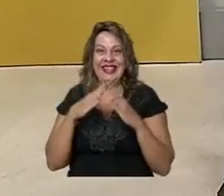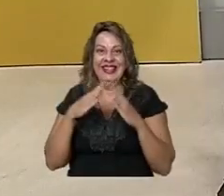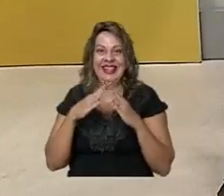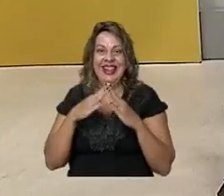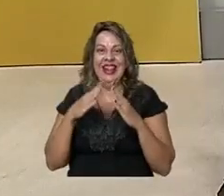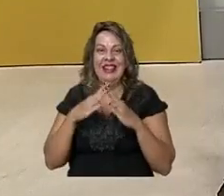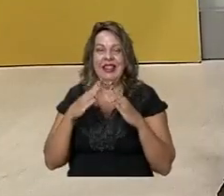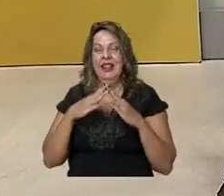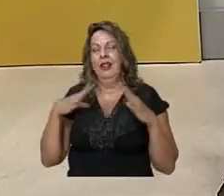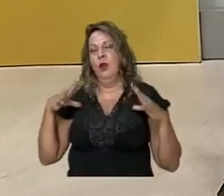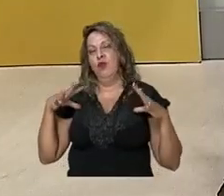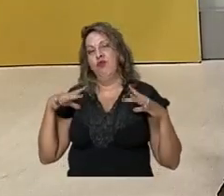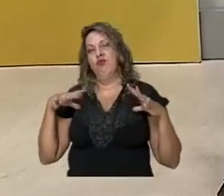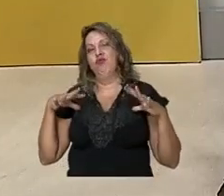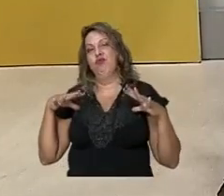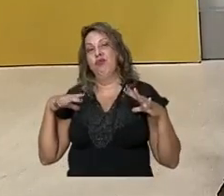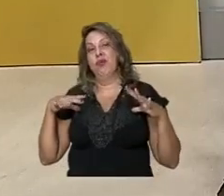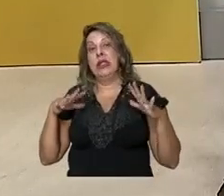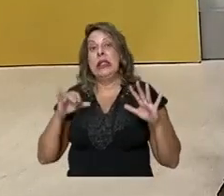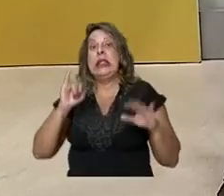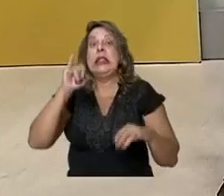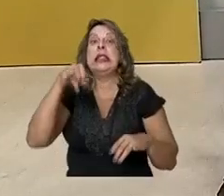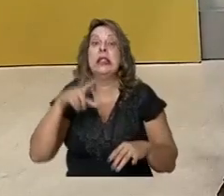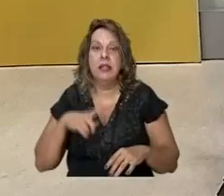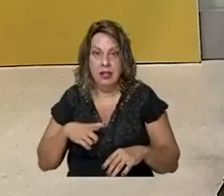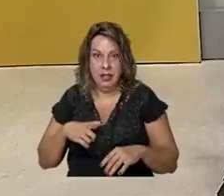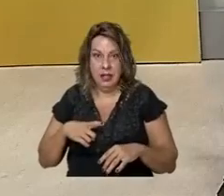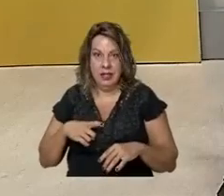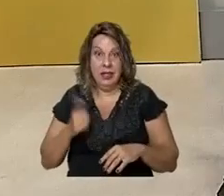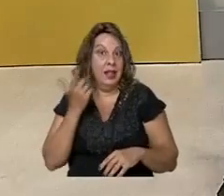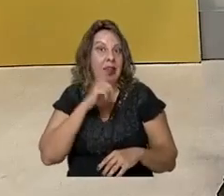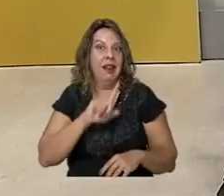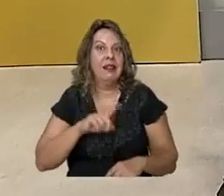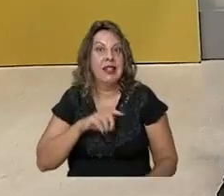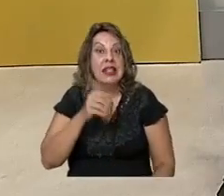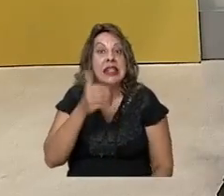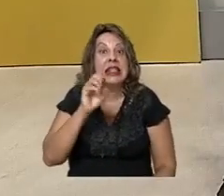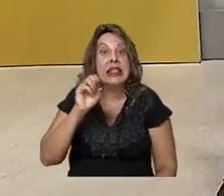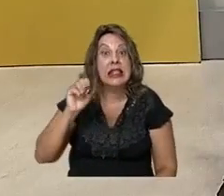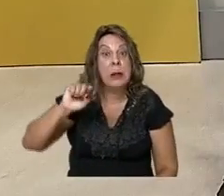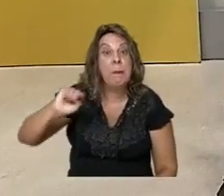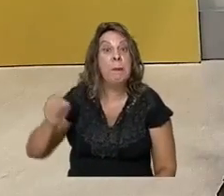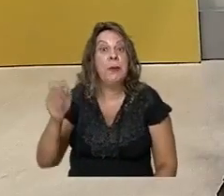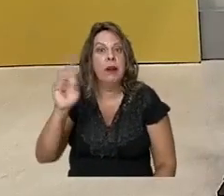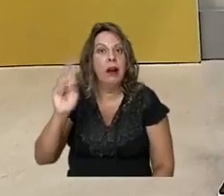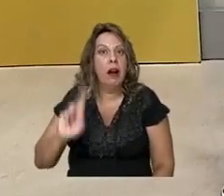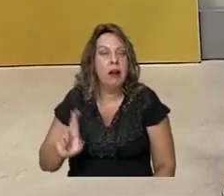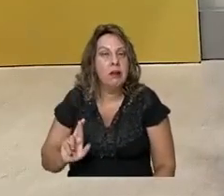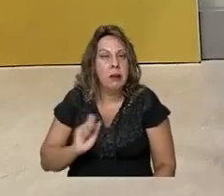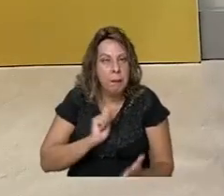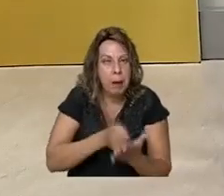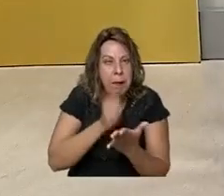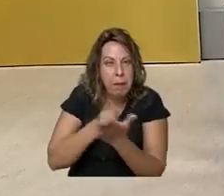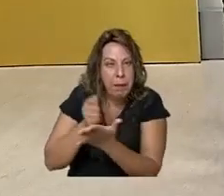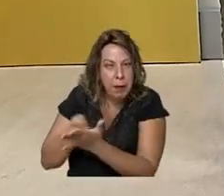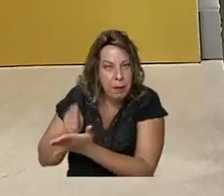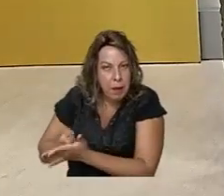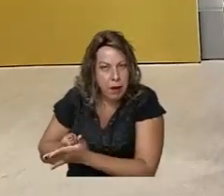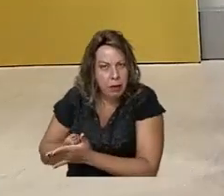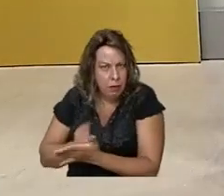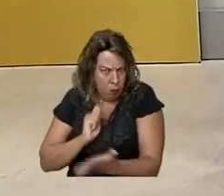boa, né? O que você faria se de repente tivesse R$100.000 na conta? Quitaria as dívidas? Compraria